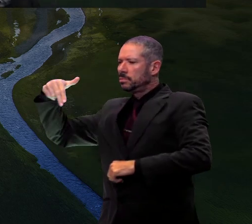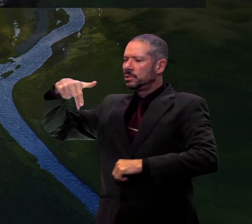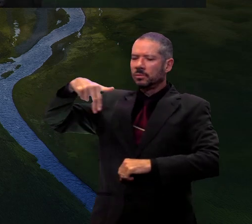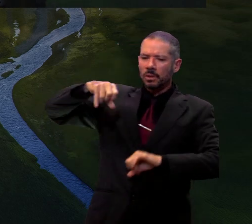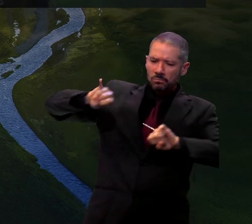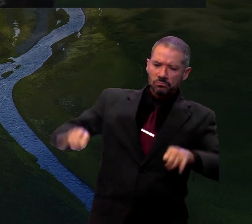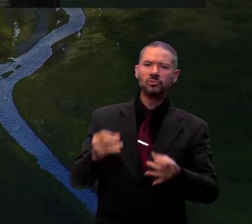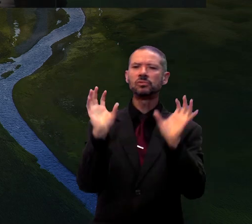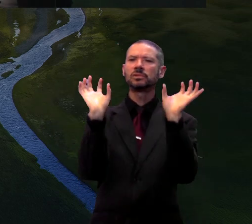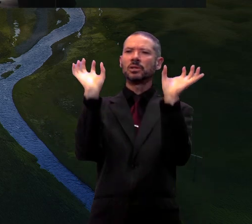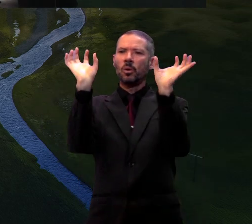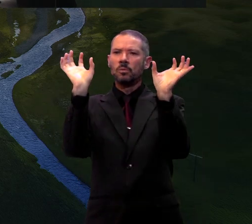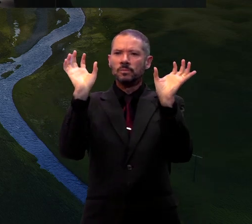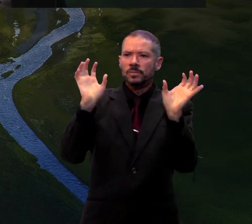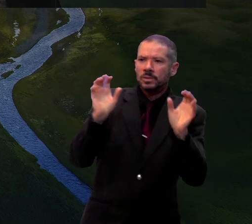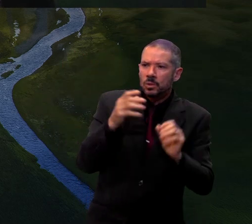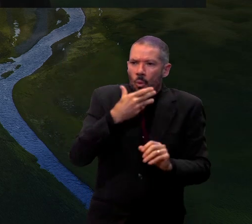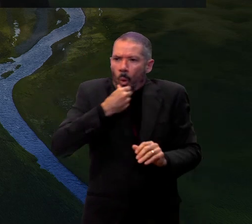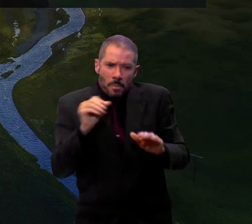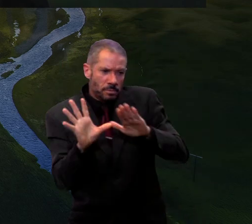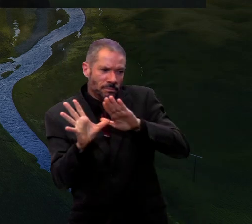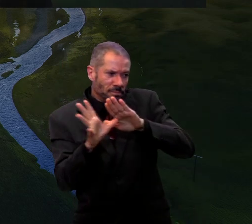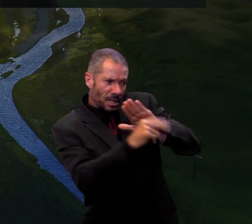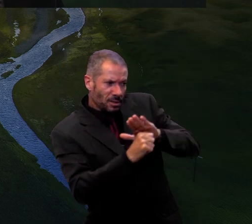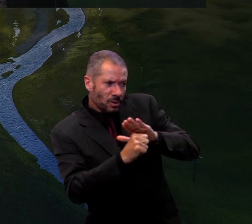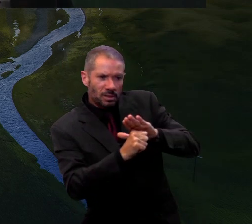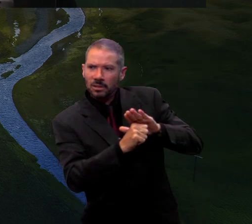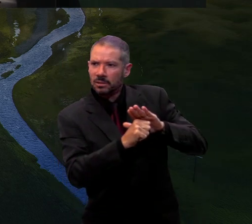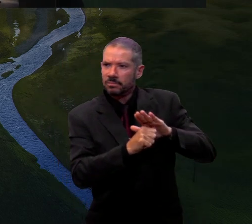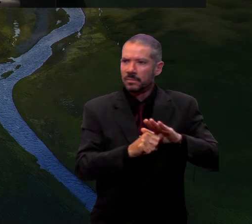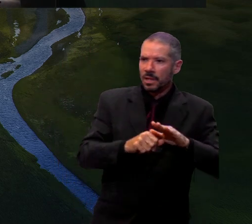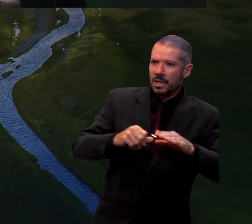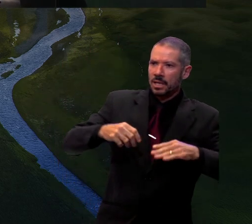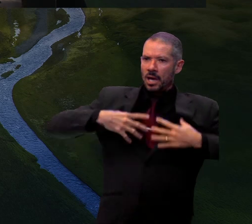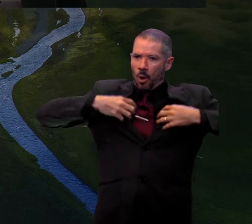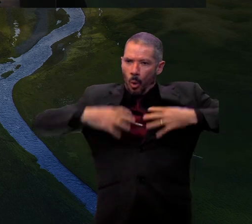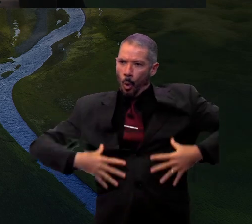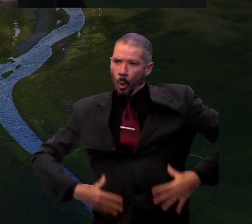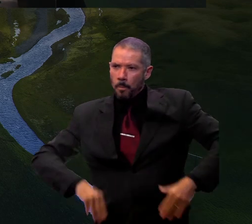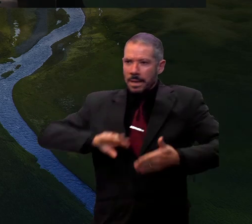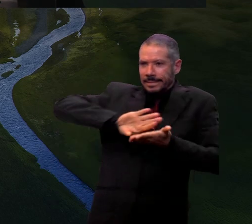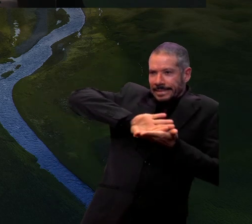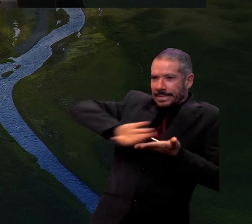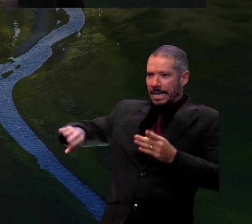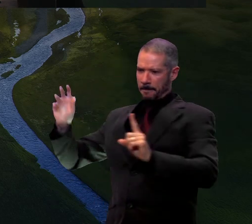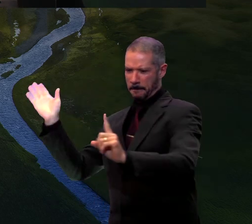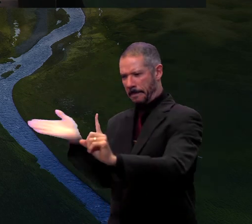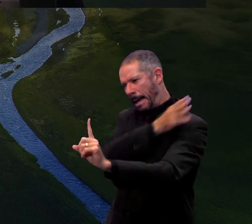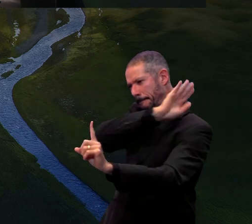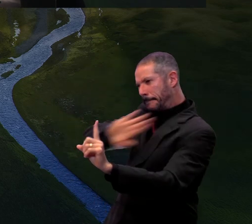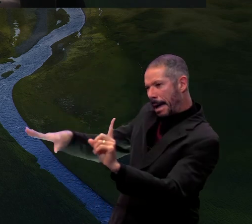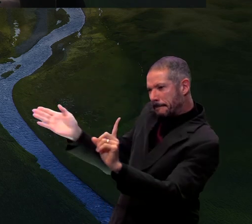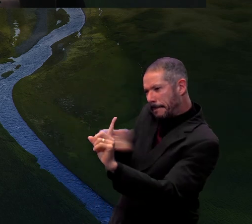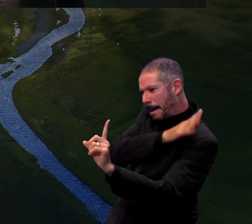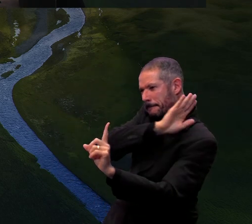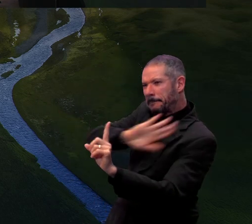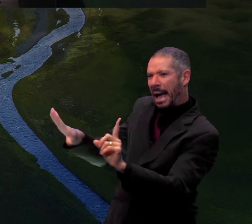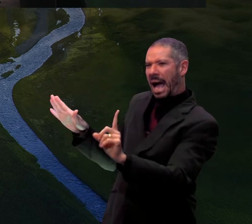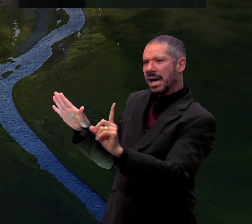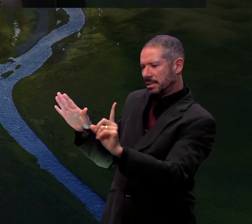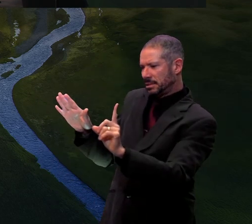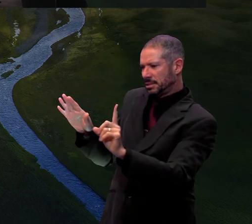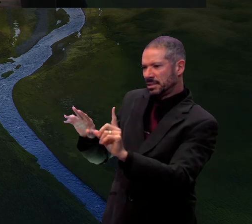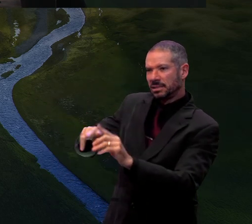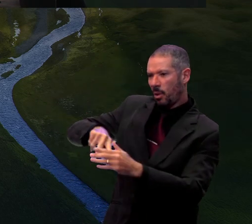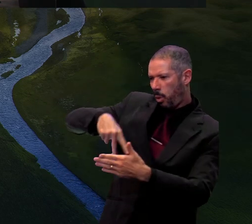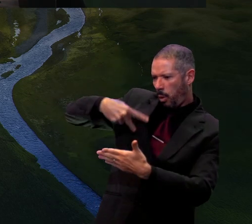quando caiu nas mãos de assaltantes. Eles lhes tiraram as roupas, espancaram-no e foram,